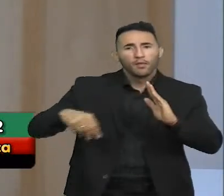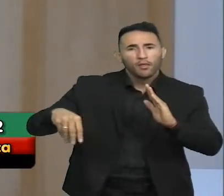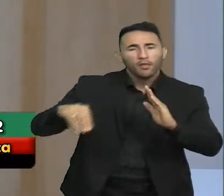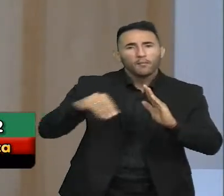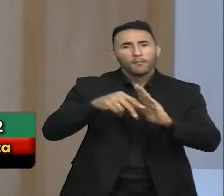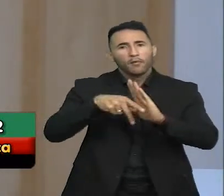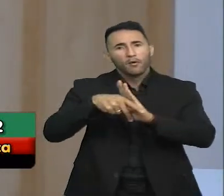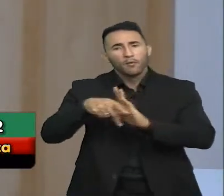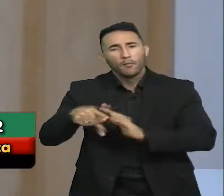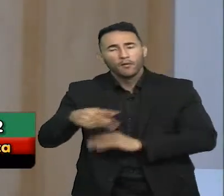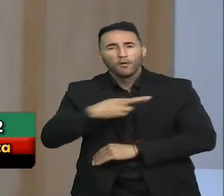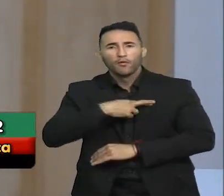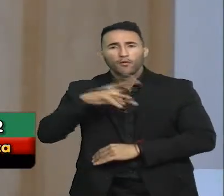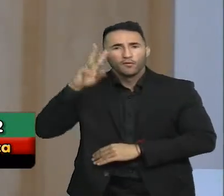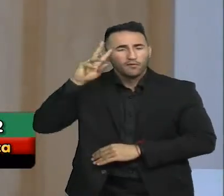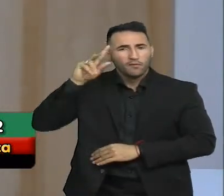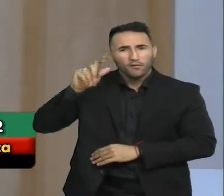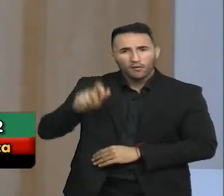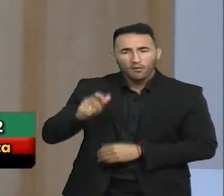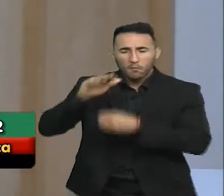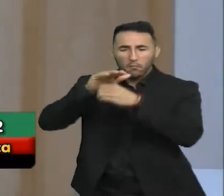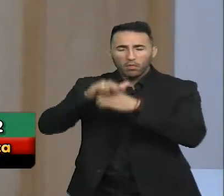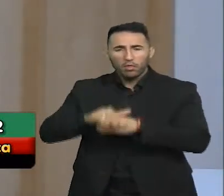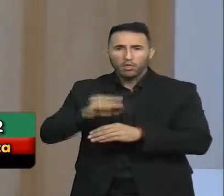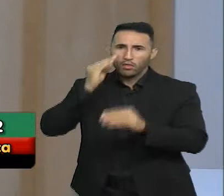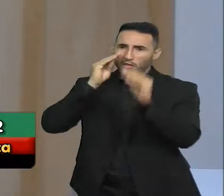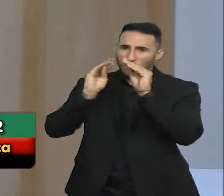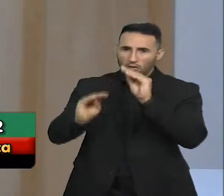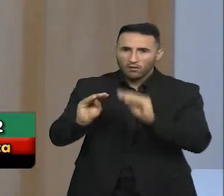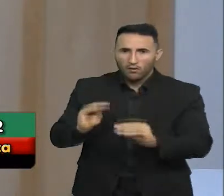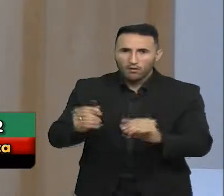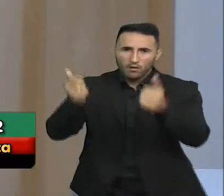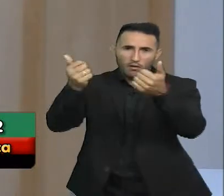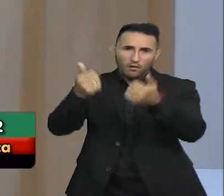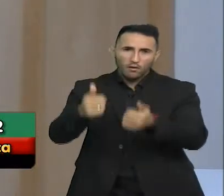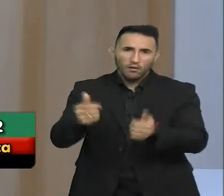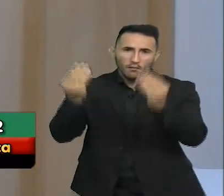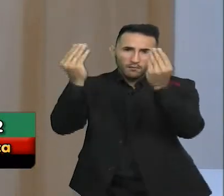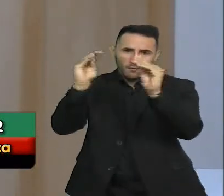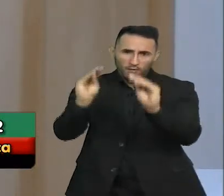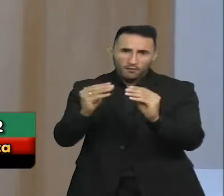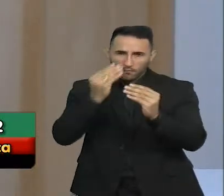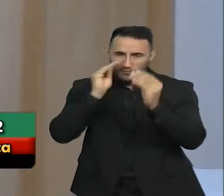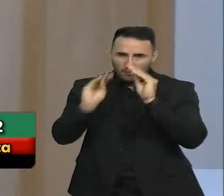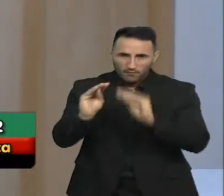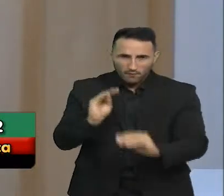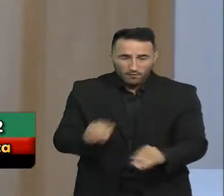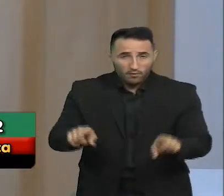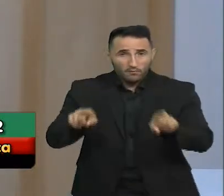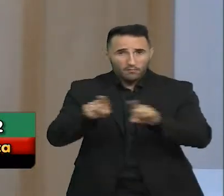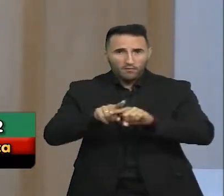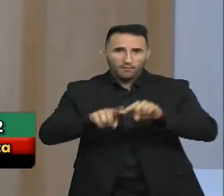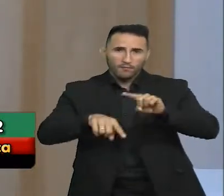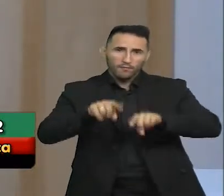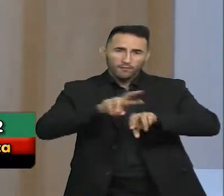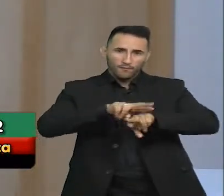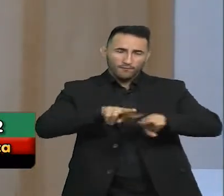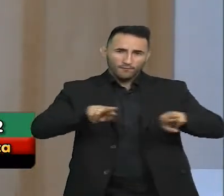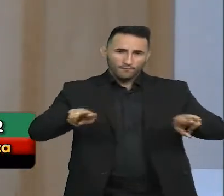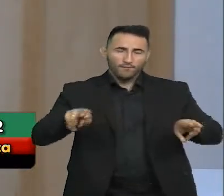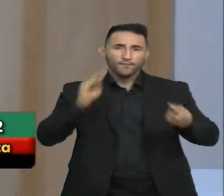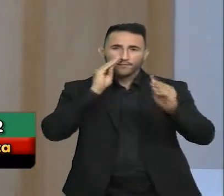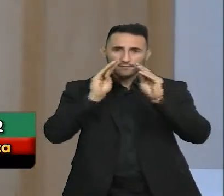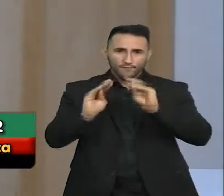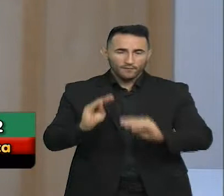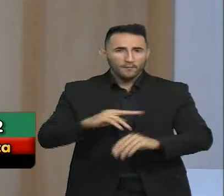de matriz africana, com profanação e destruição dos seus templos e objetos sagrados em diversas regiões